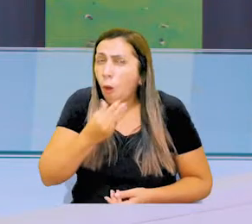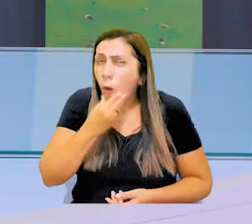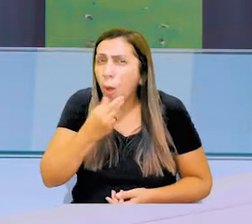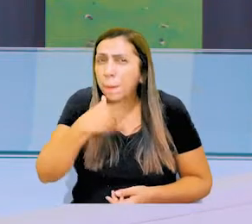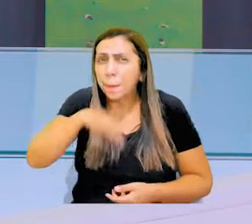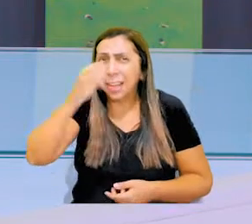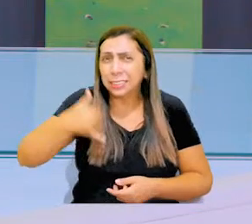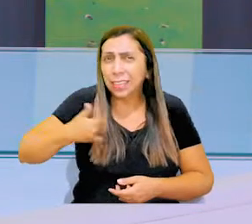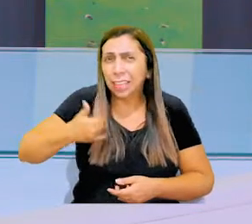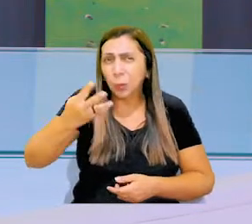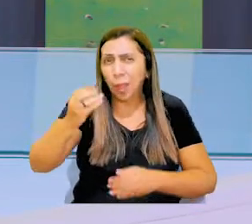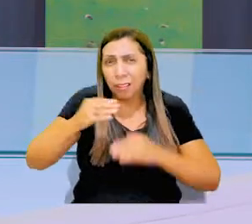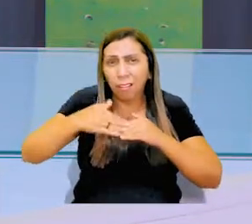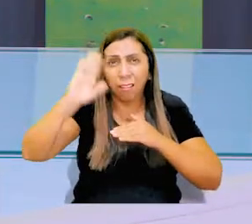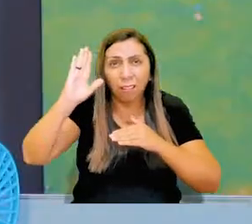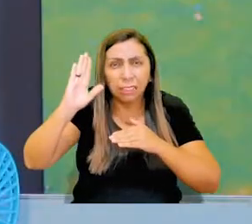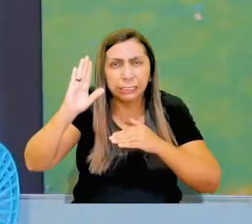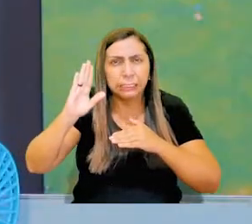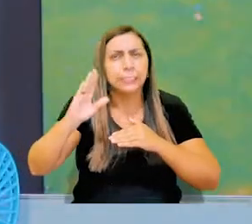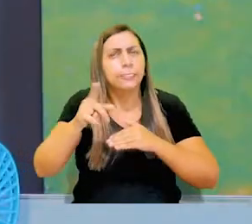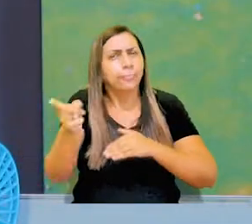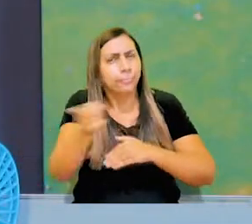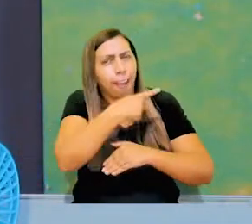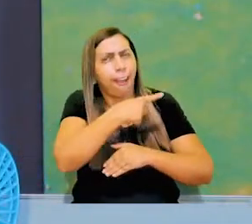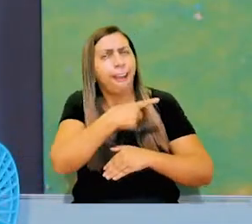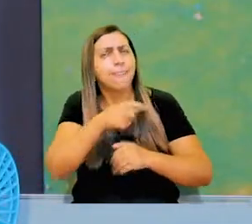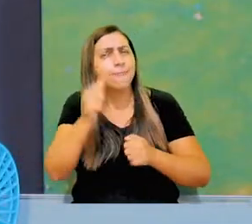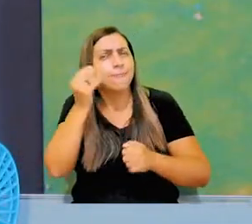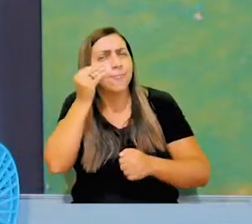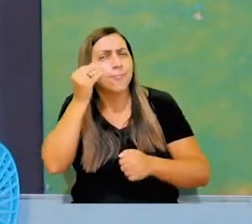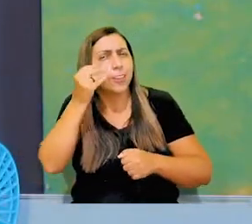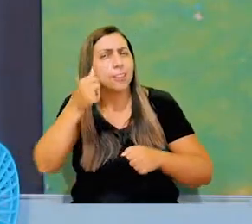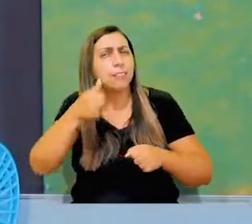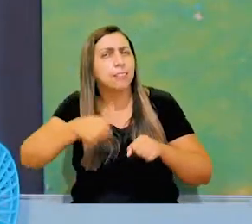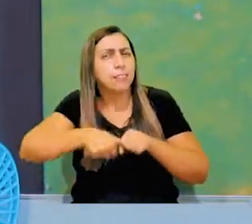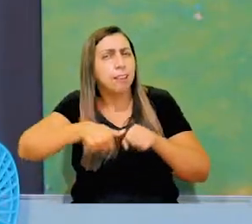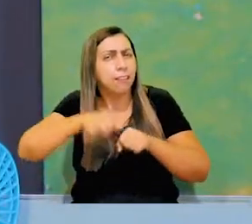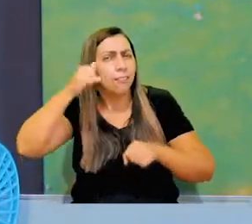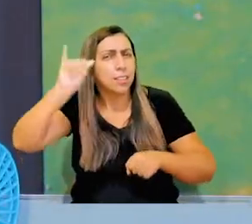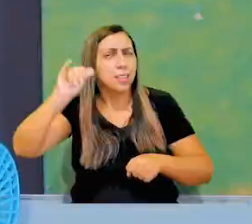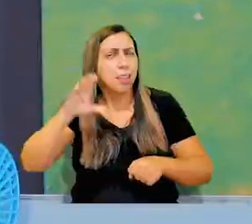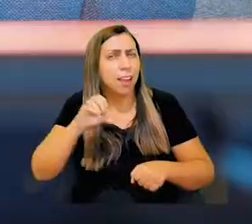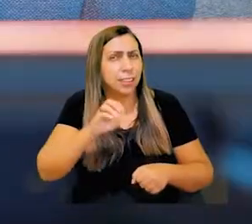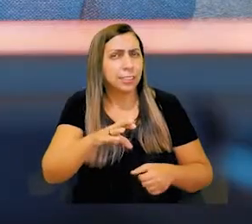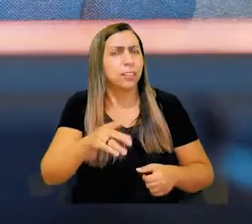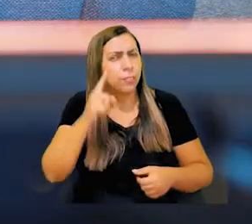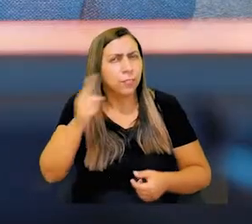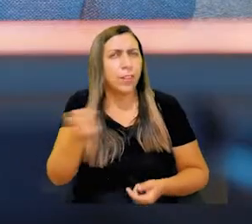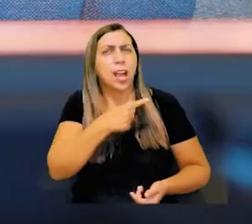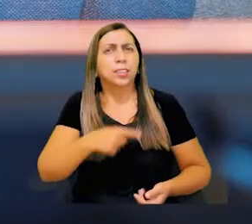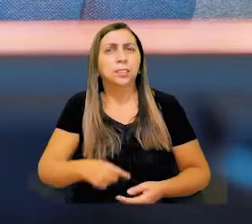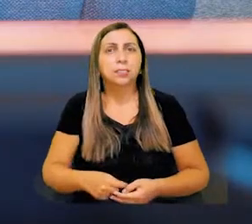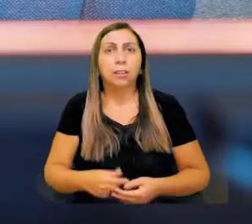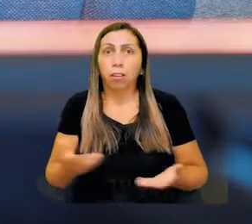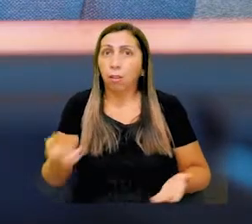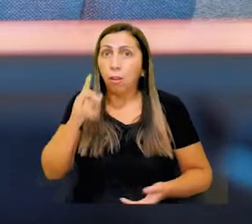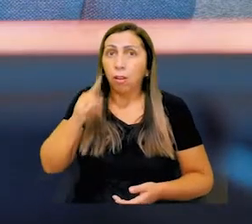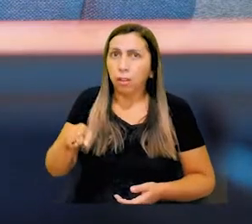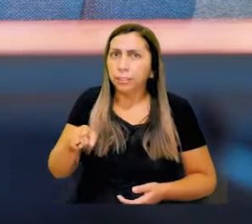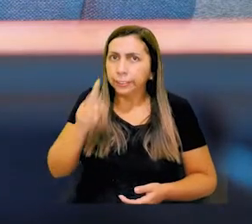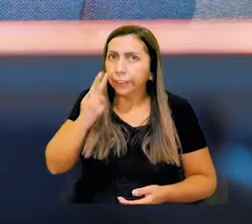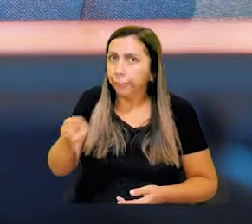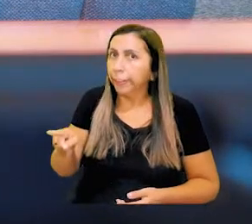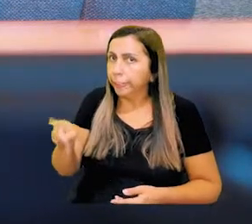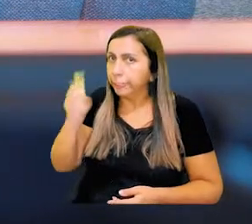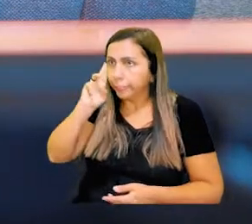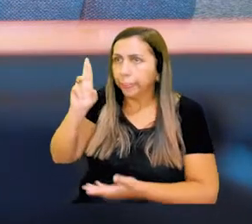homem, tiver mais de 40 anos, vá fazer seu exame de prevenção do câncer de próstata. Avia! Oi, ô, o